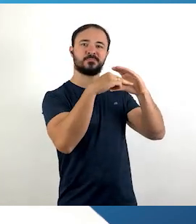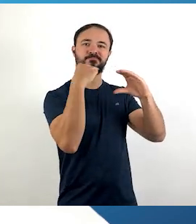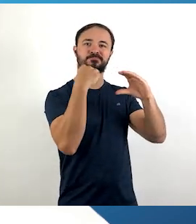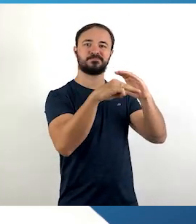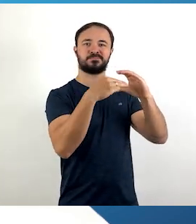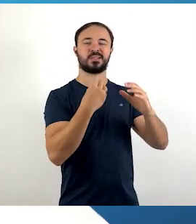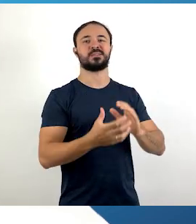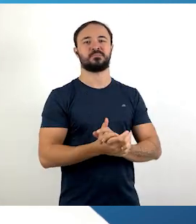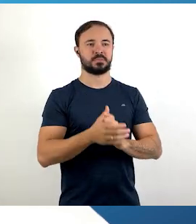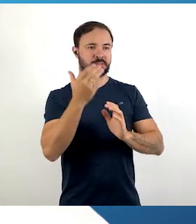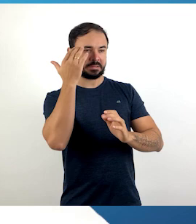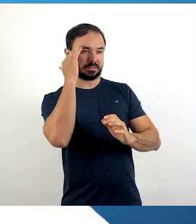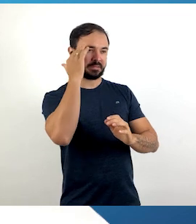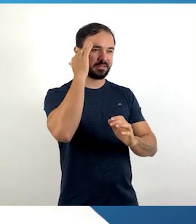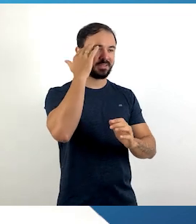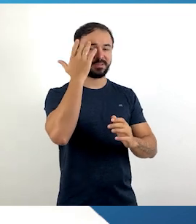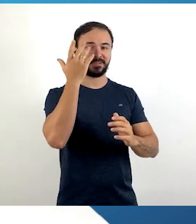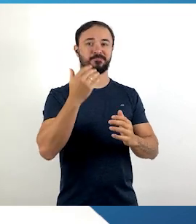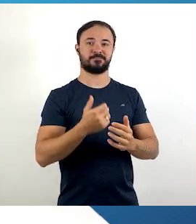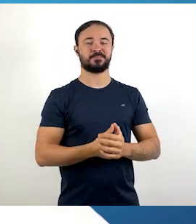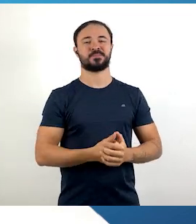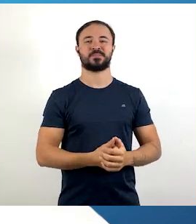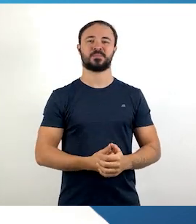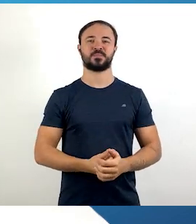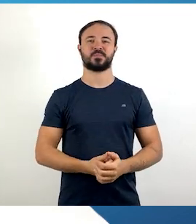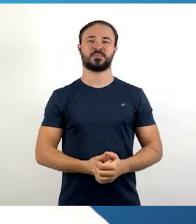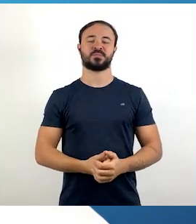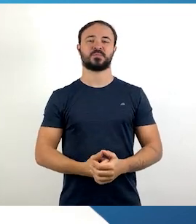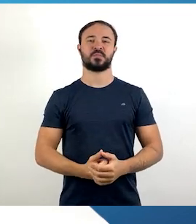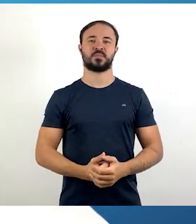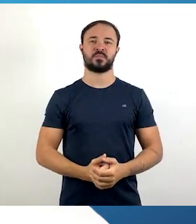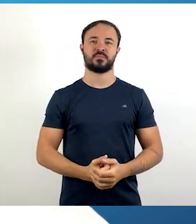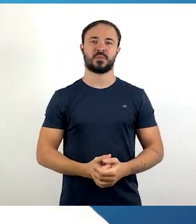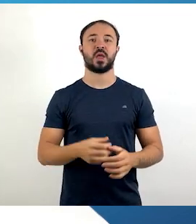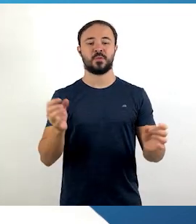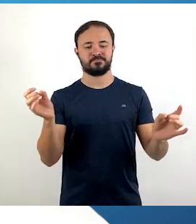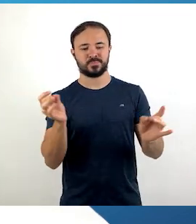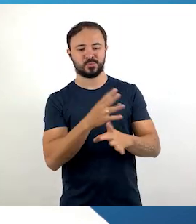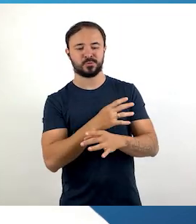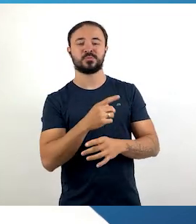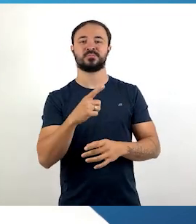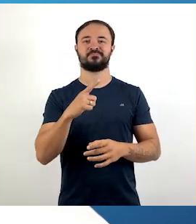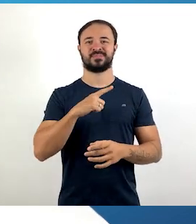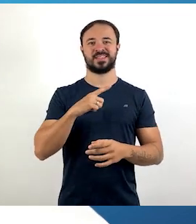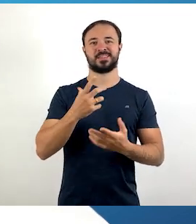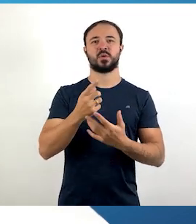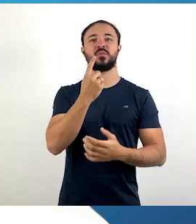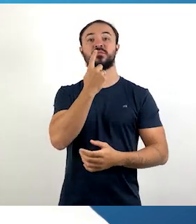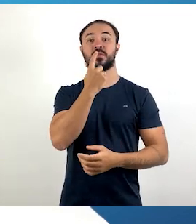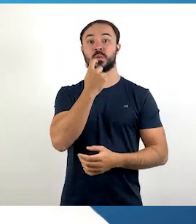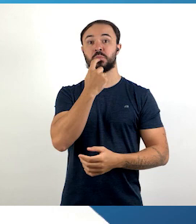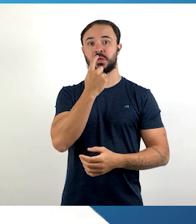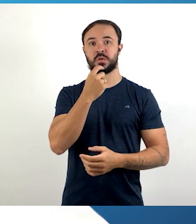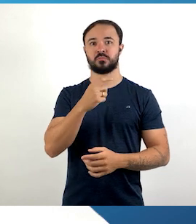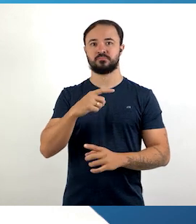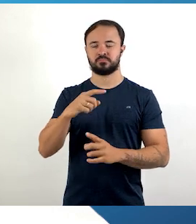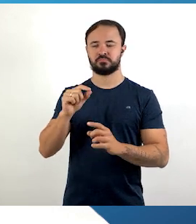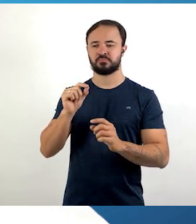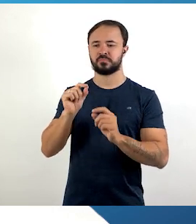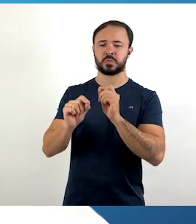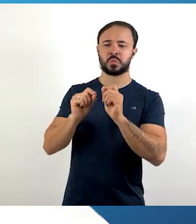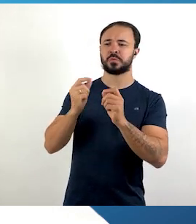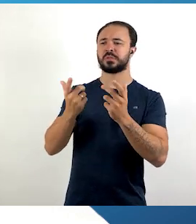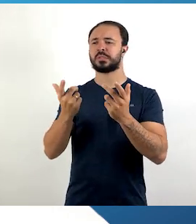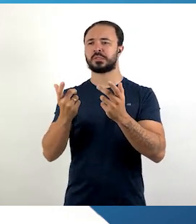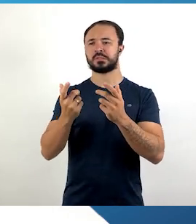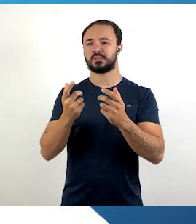informações, processaria os sinais. Para finalizar, nós temos o nosso pino vermelho. Esse pino vermelho vai se